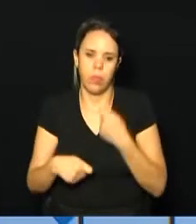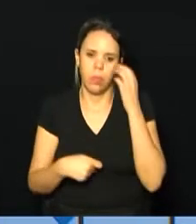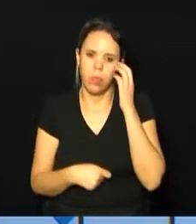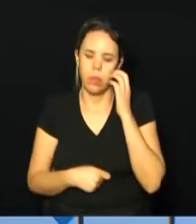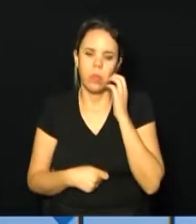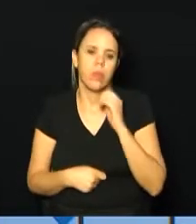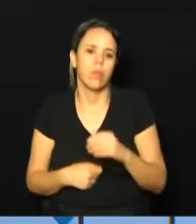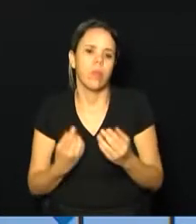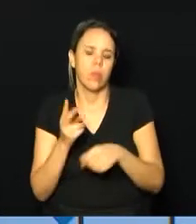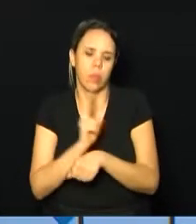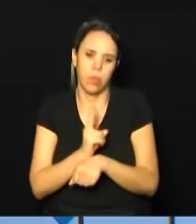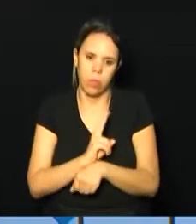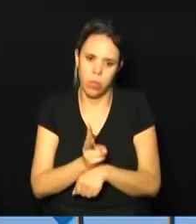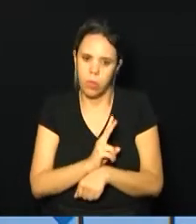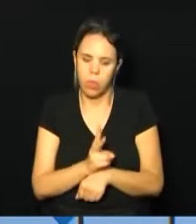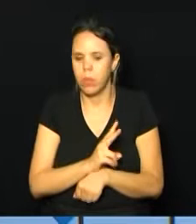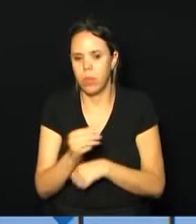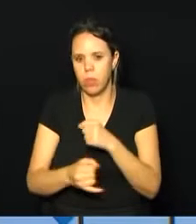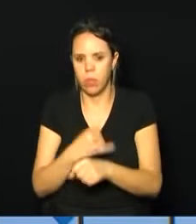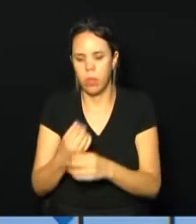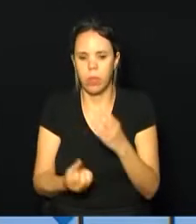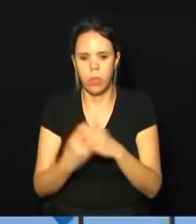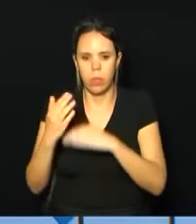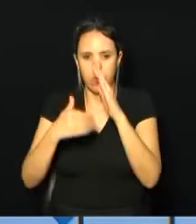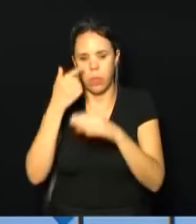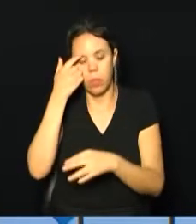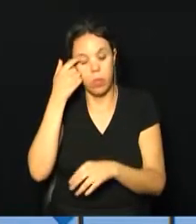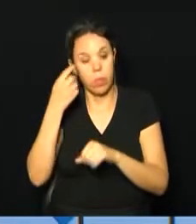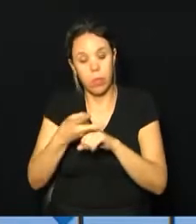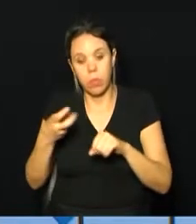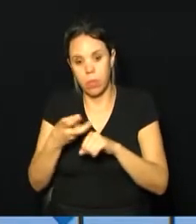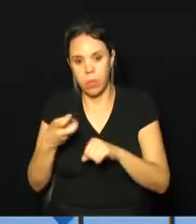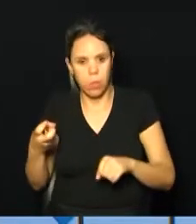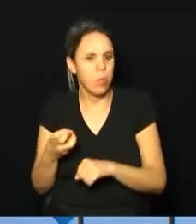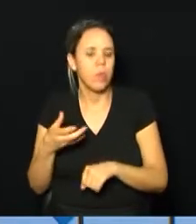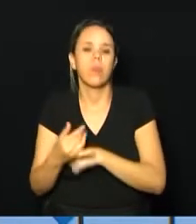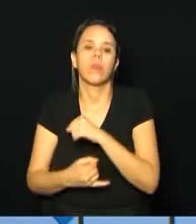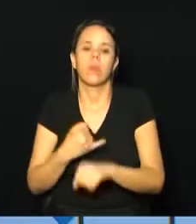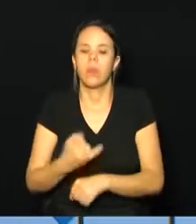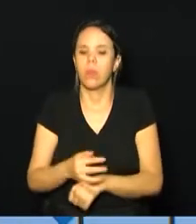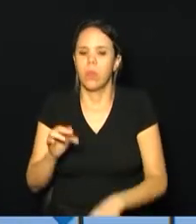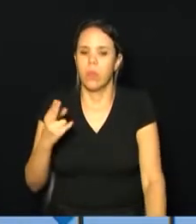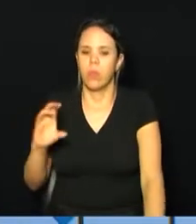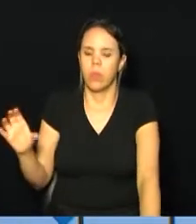administrativo, porteiro, criação de websites, desenvolvimento de aplicativos entra lá no